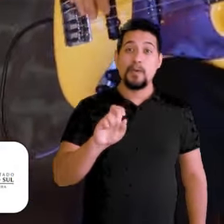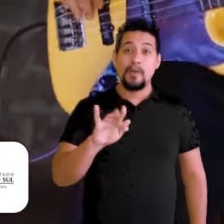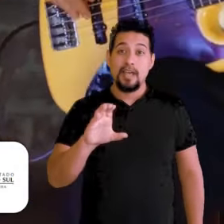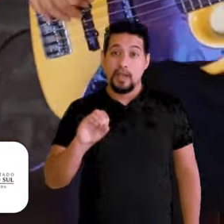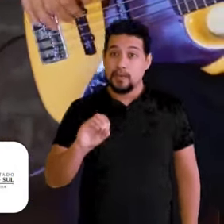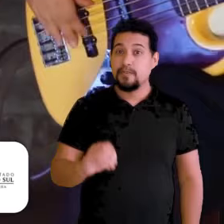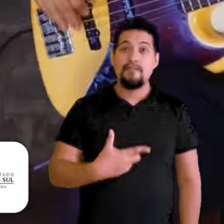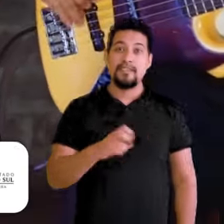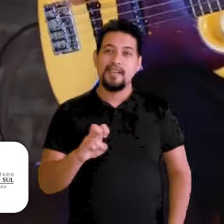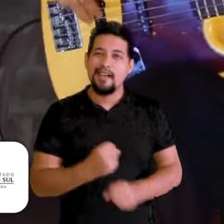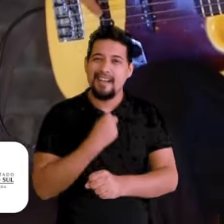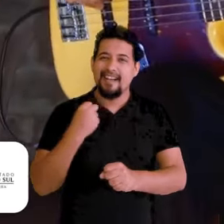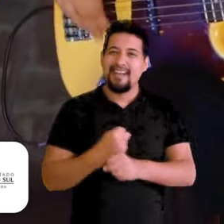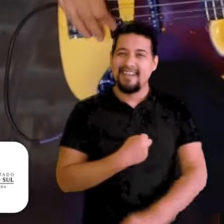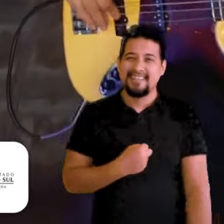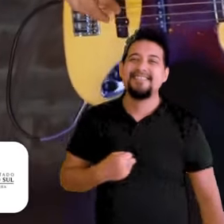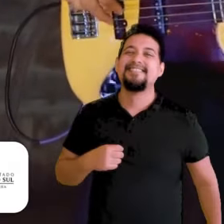anos.